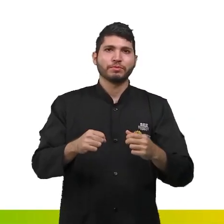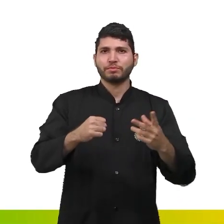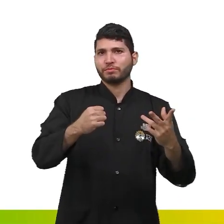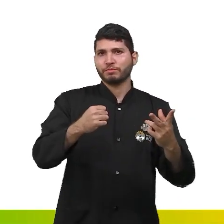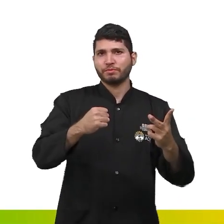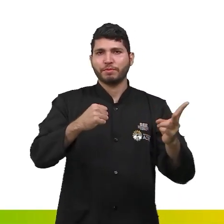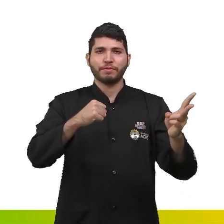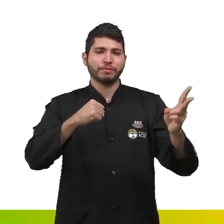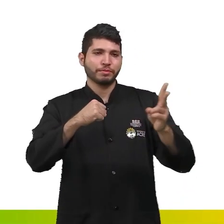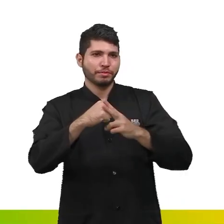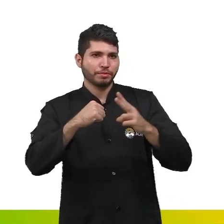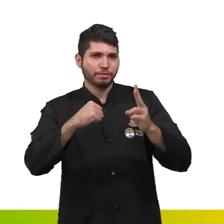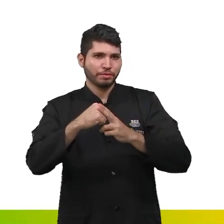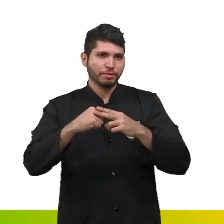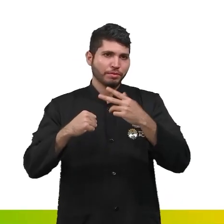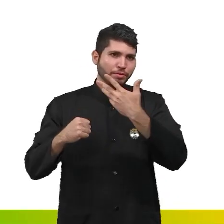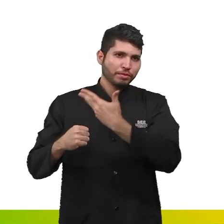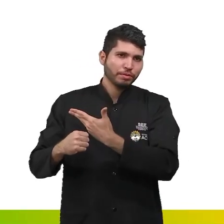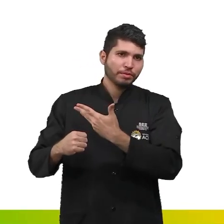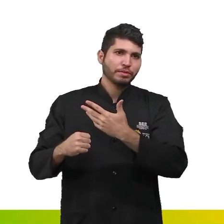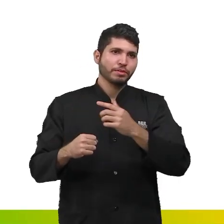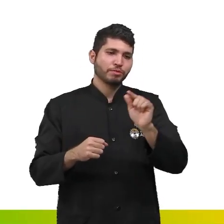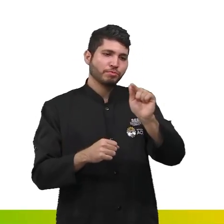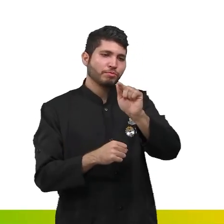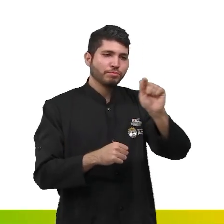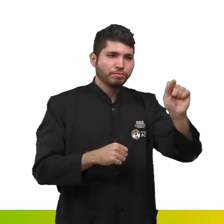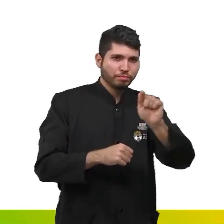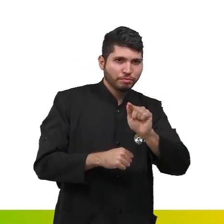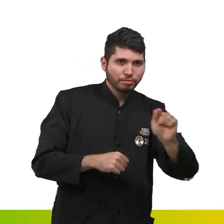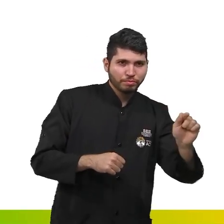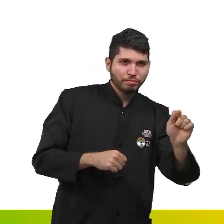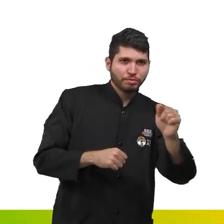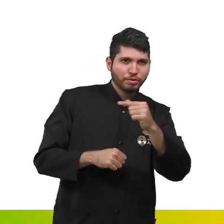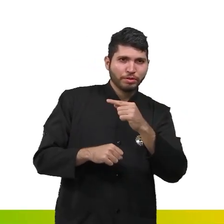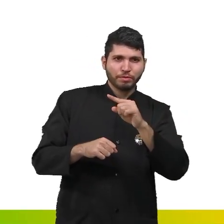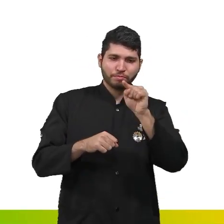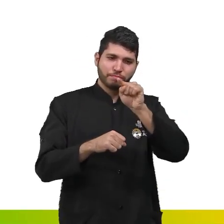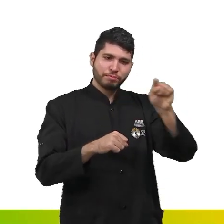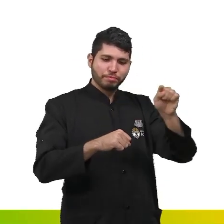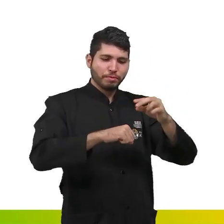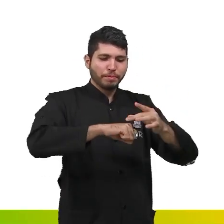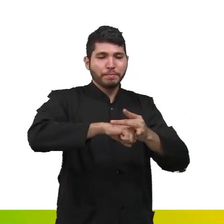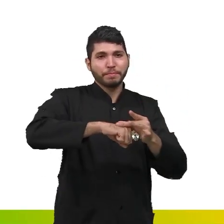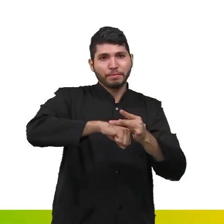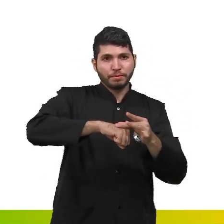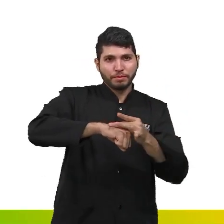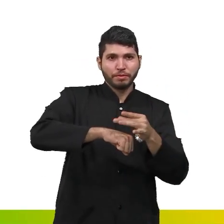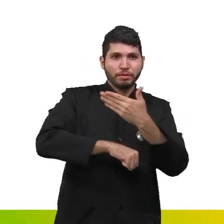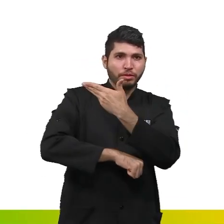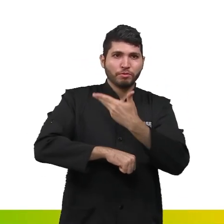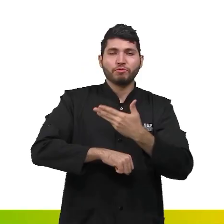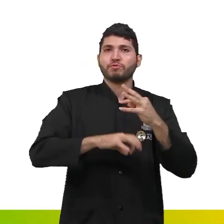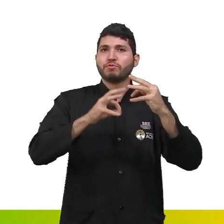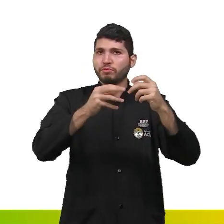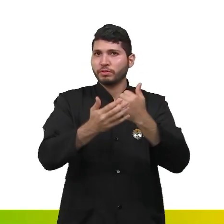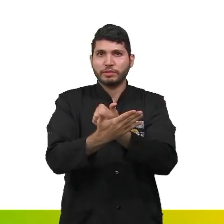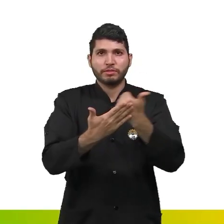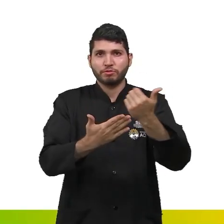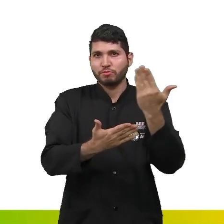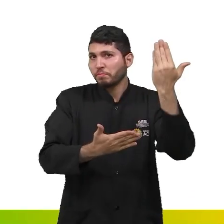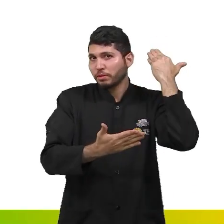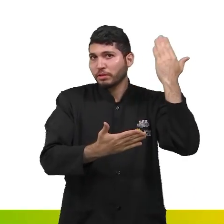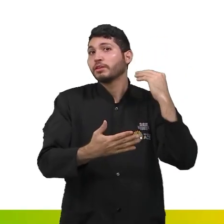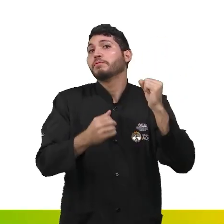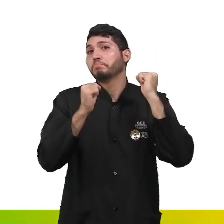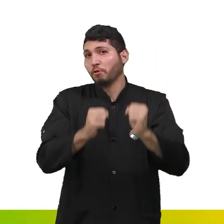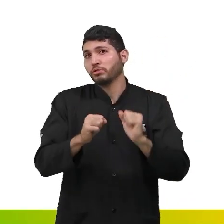charlavam, quedavam, viviam, estão no pretérito imperfeito, porque são ações feitas, realizadas no passado, que podem